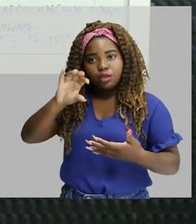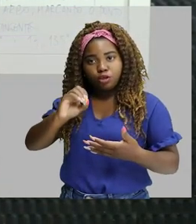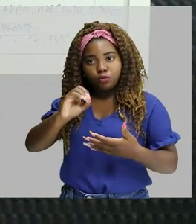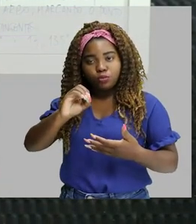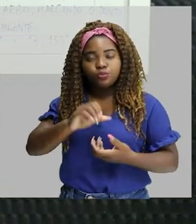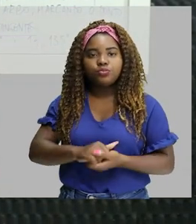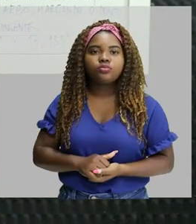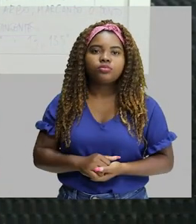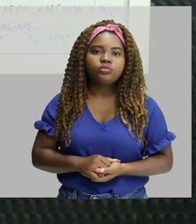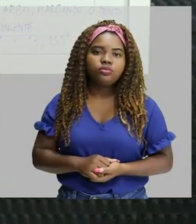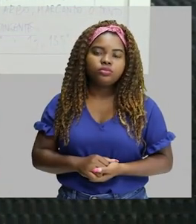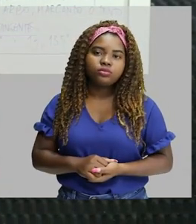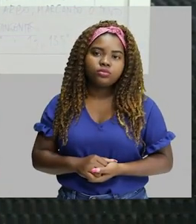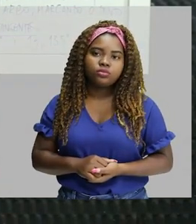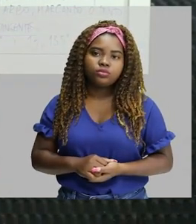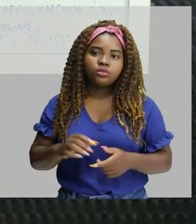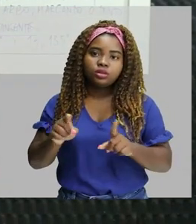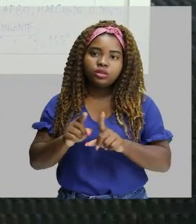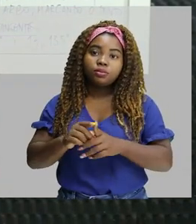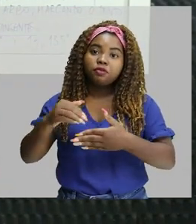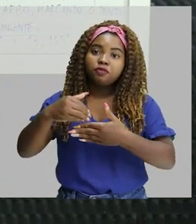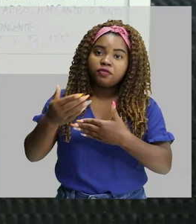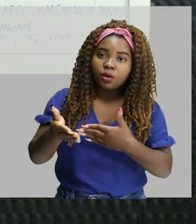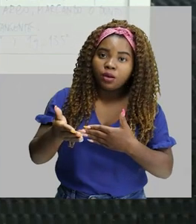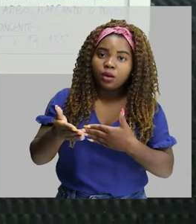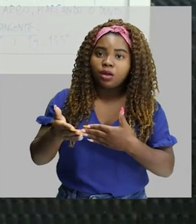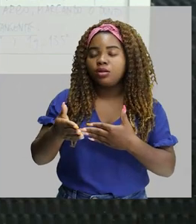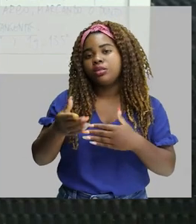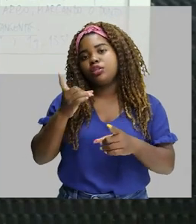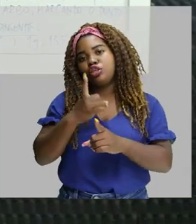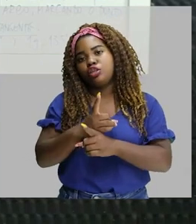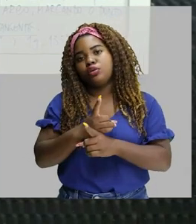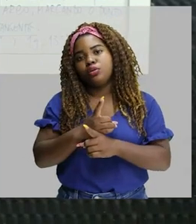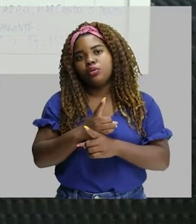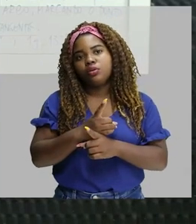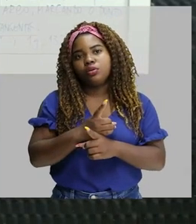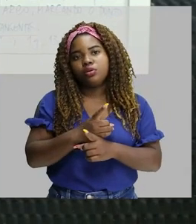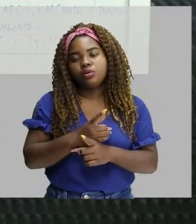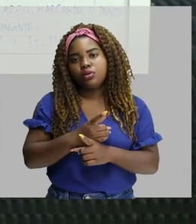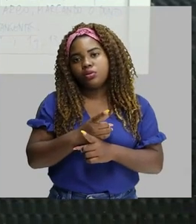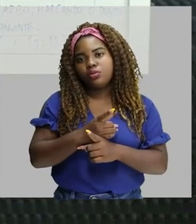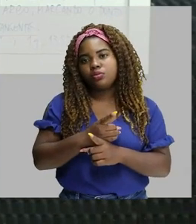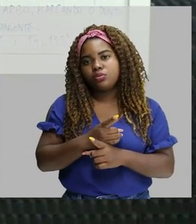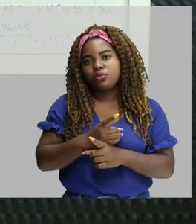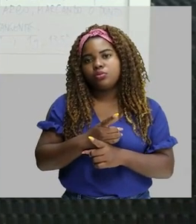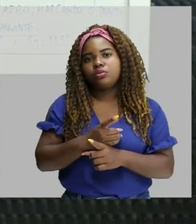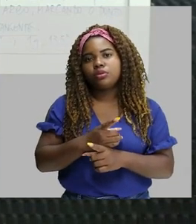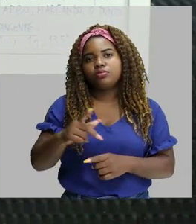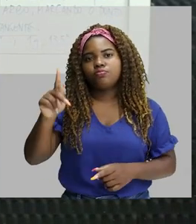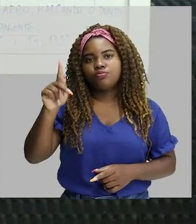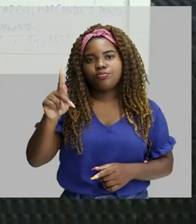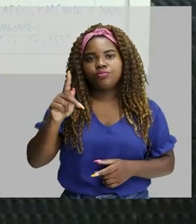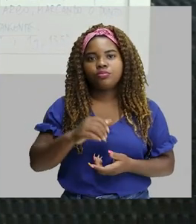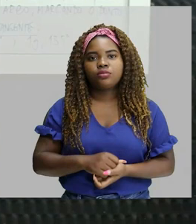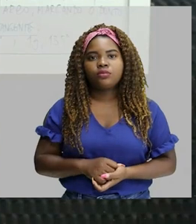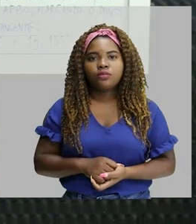passa pela extremidade do arco encontra o eixo das tangentes num ponto T então